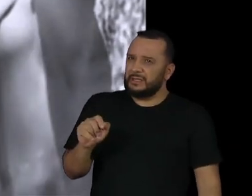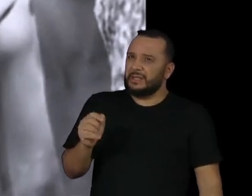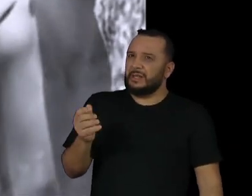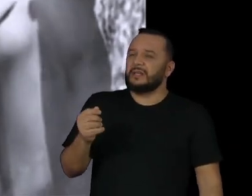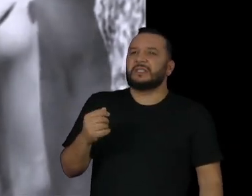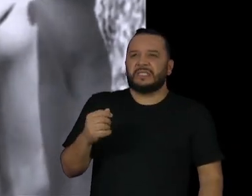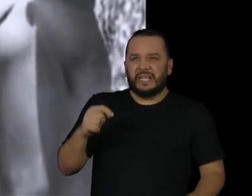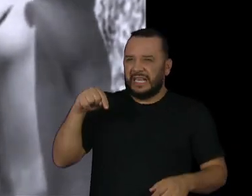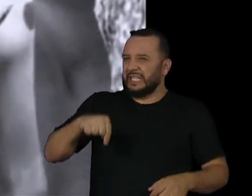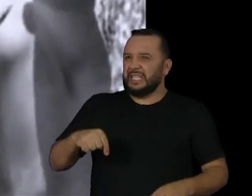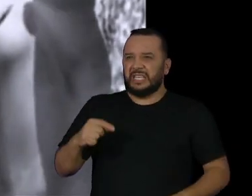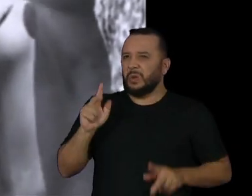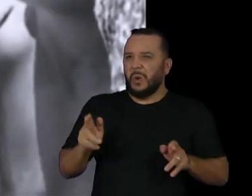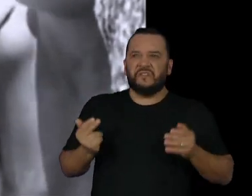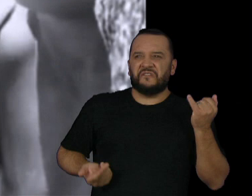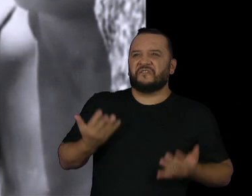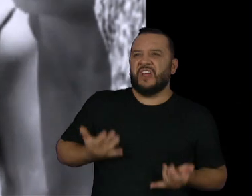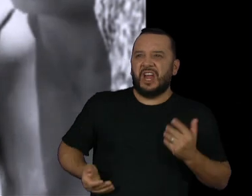Ferno.